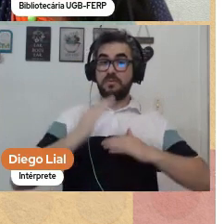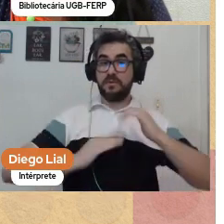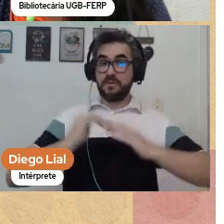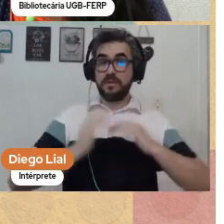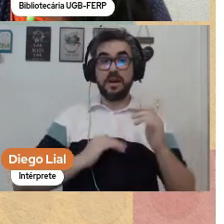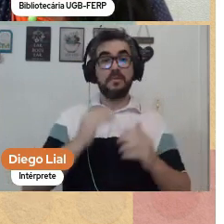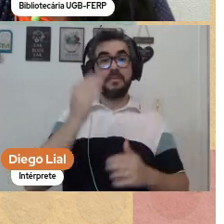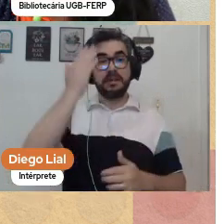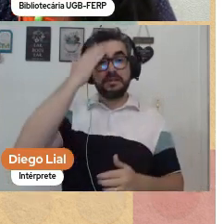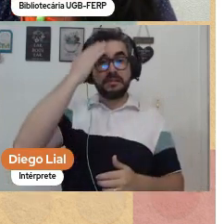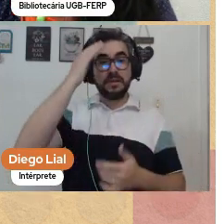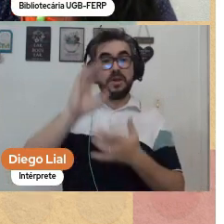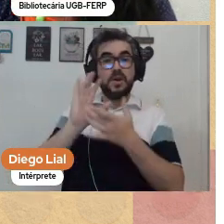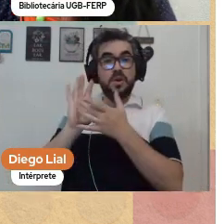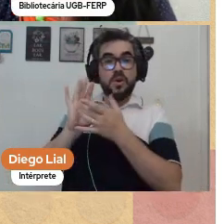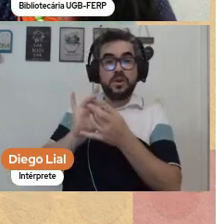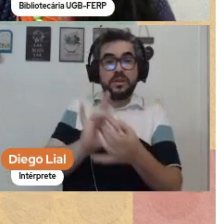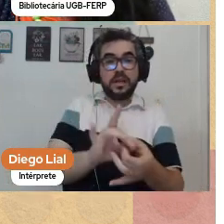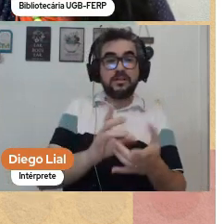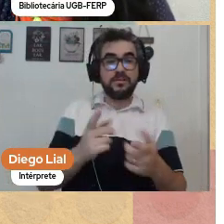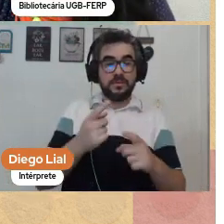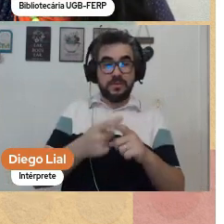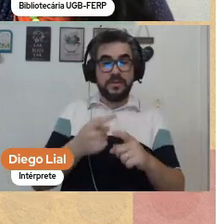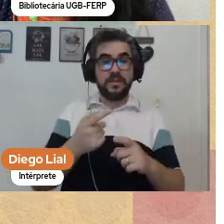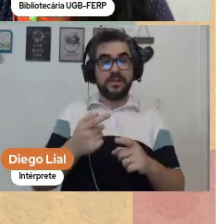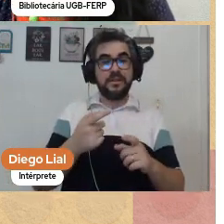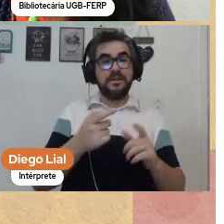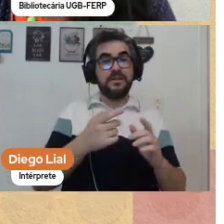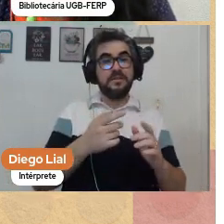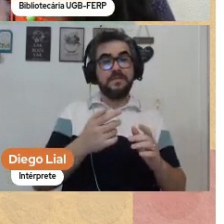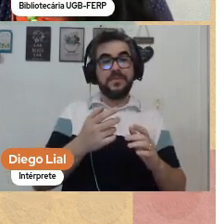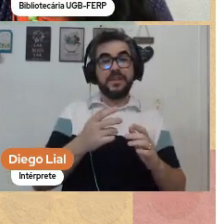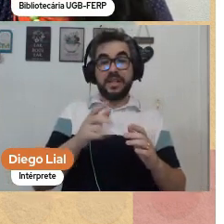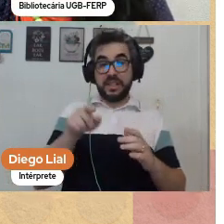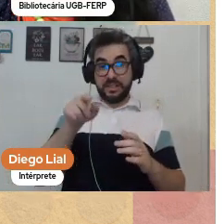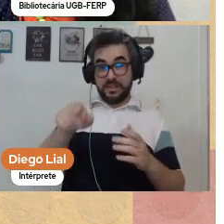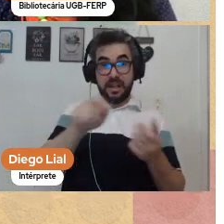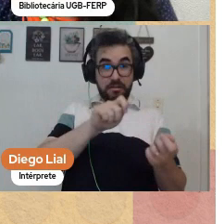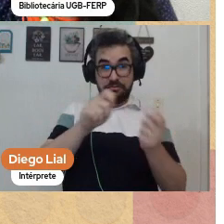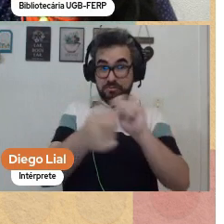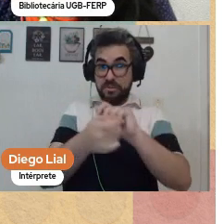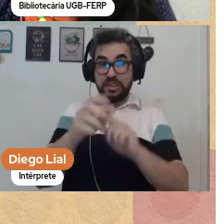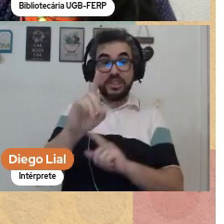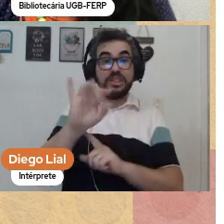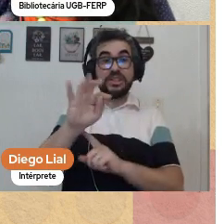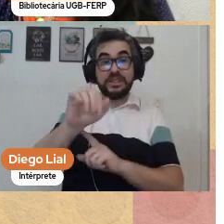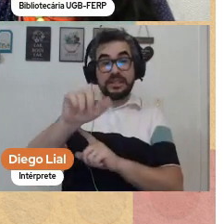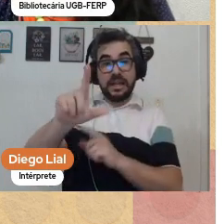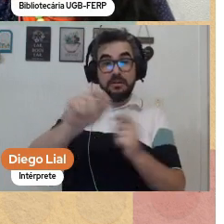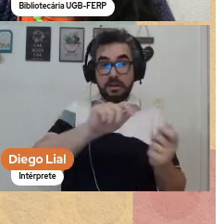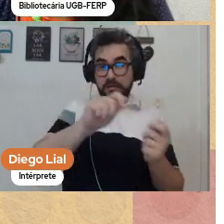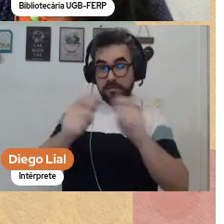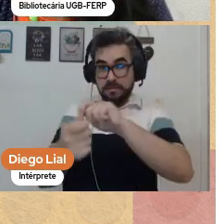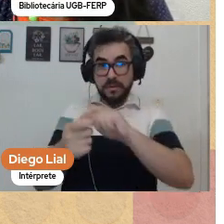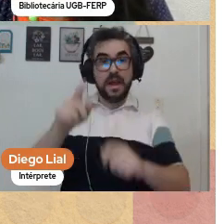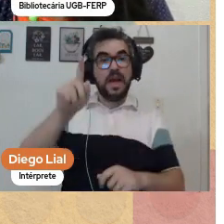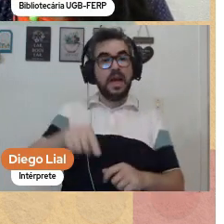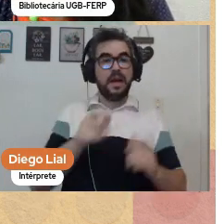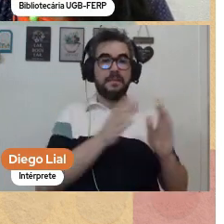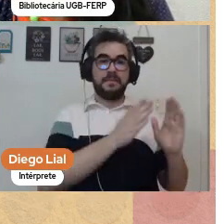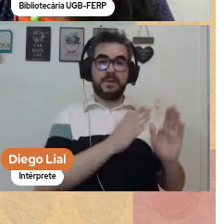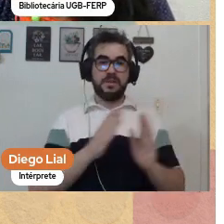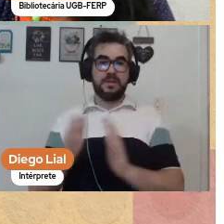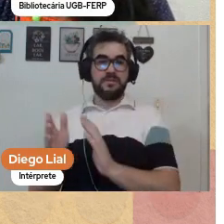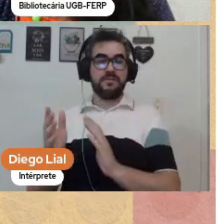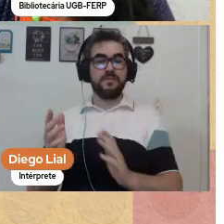Porque a preservação digital é um processo, né? Eu não fico nem me atentei muito à preservação, porque o professor Miguel fala